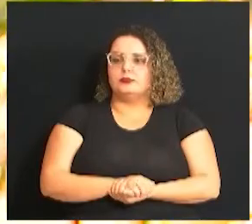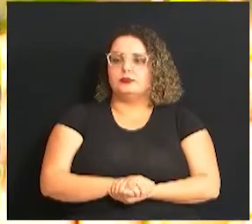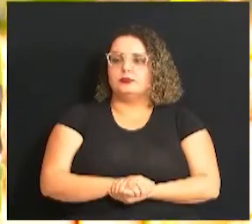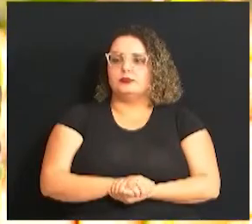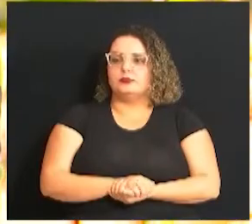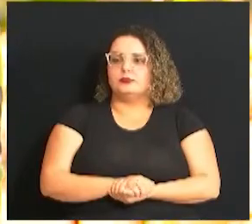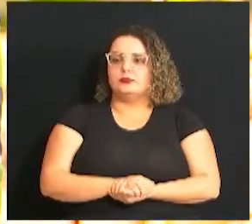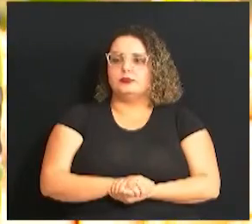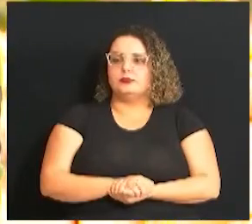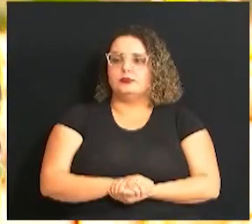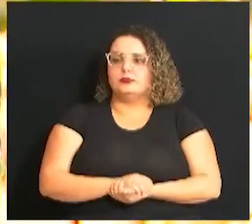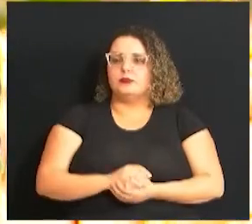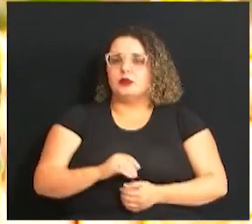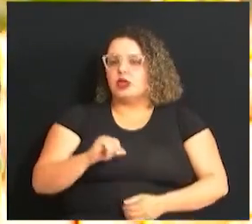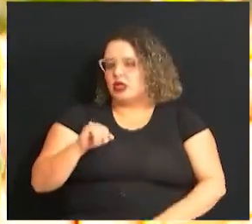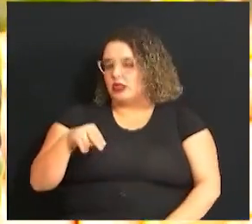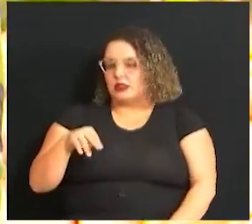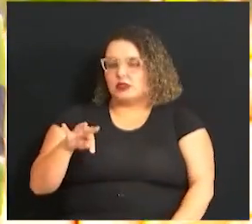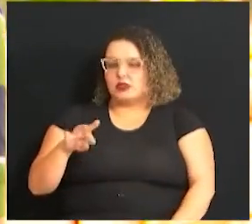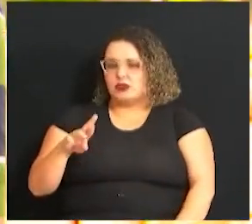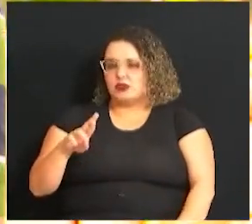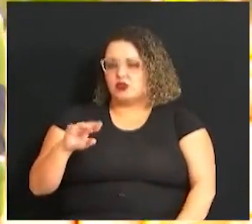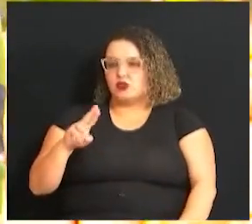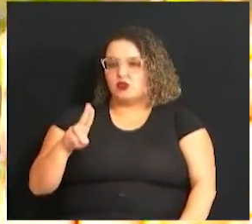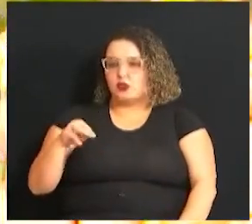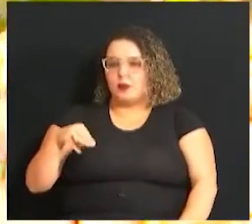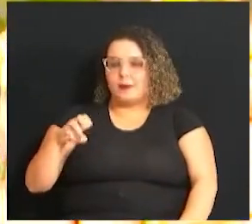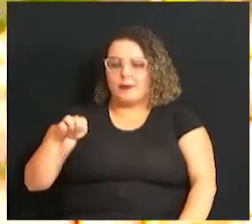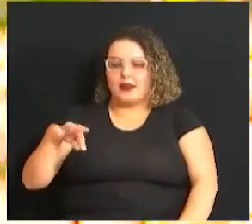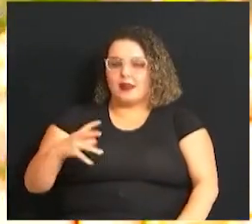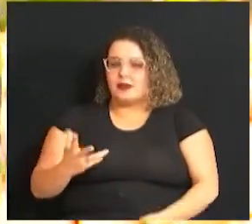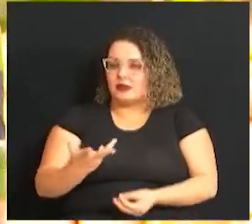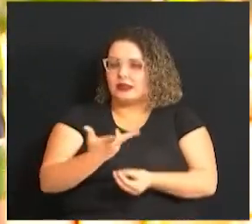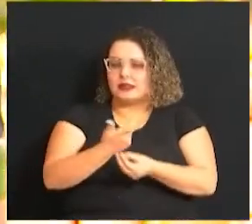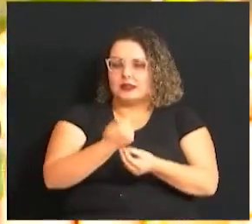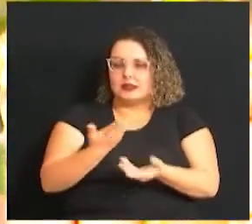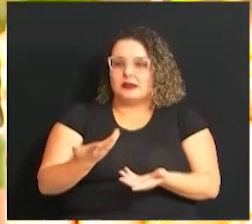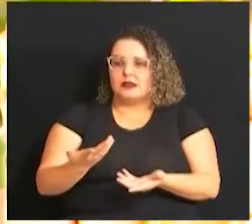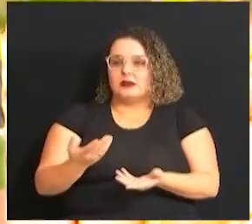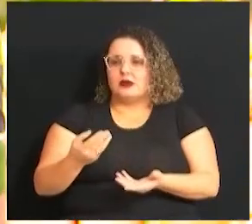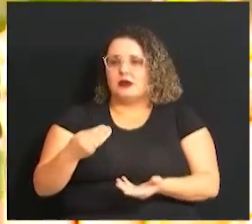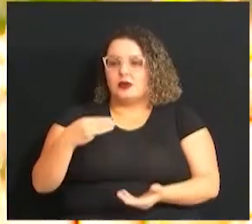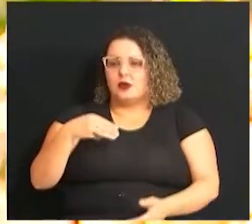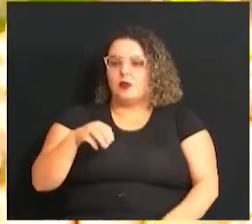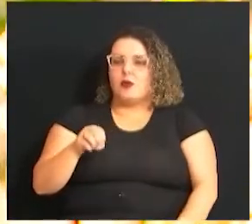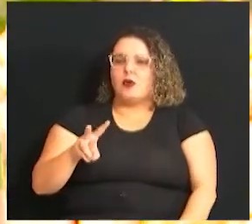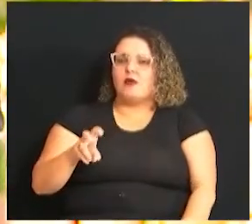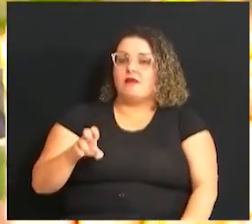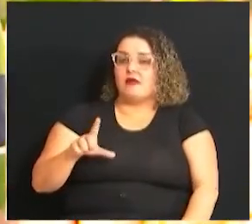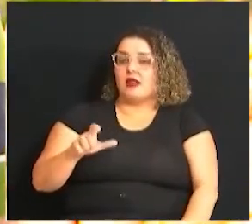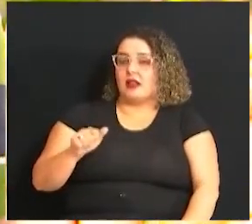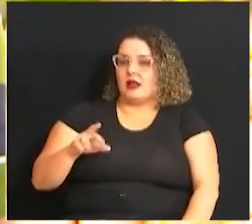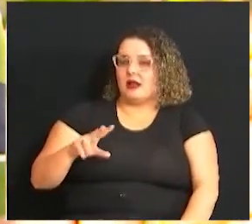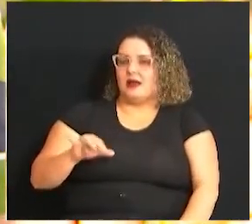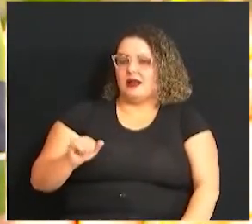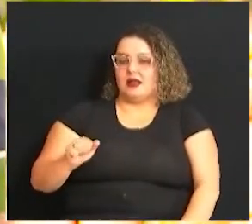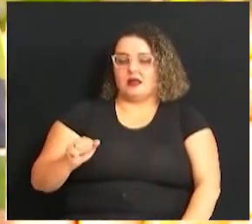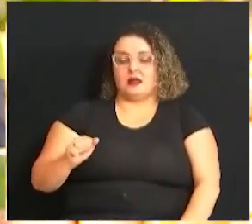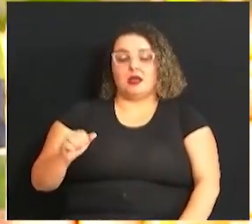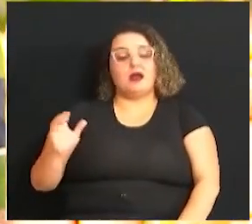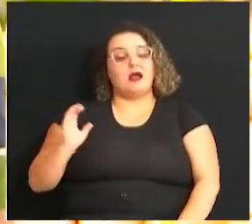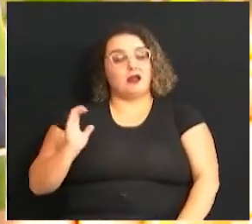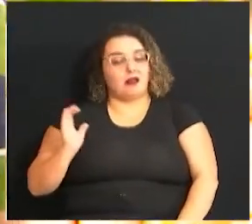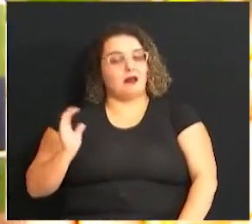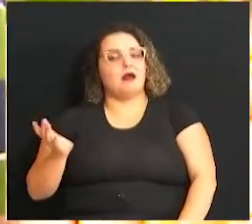para composição de instrumentos musicais, para artesanato, para movelaria de alto luxo,